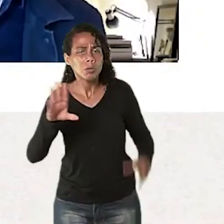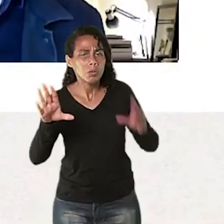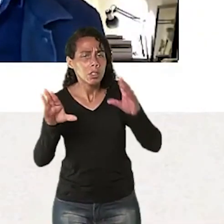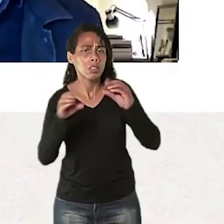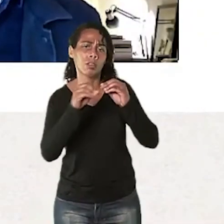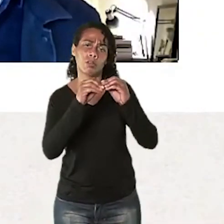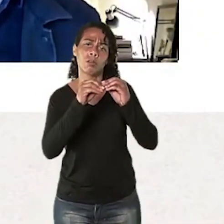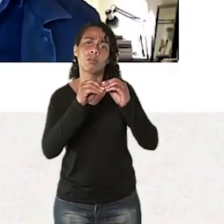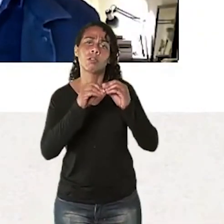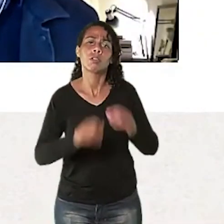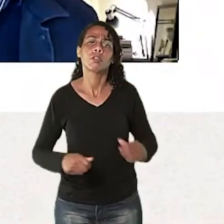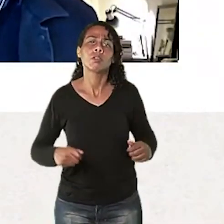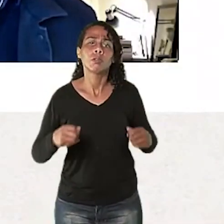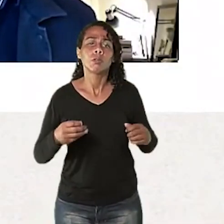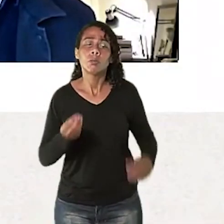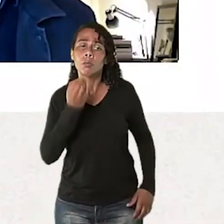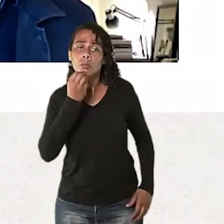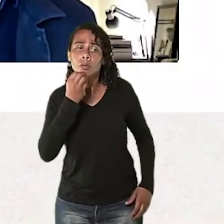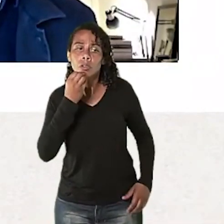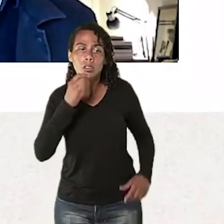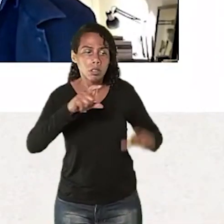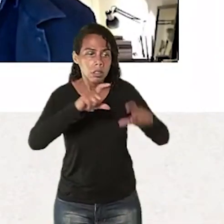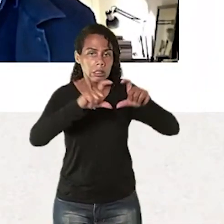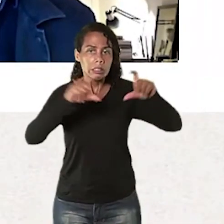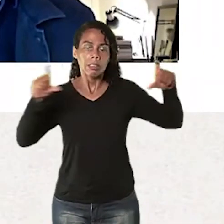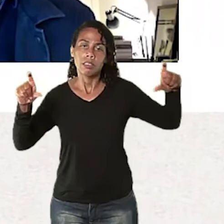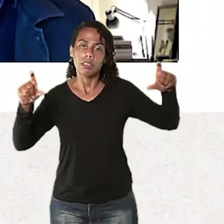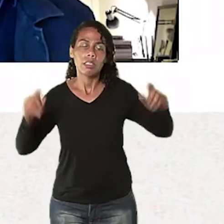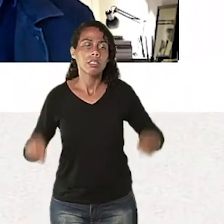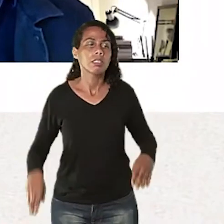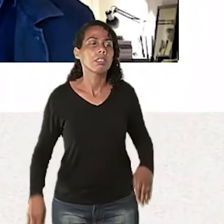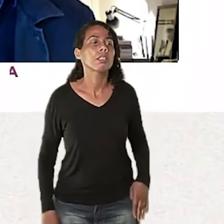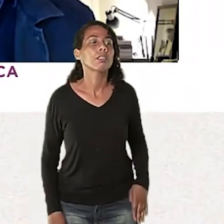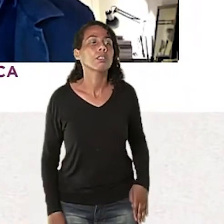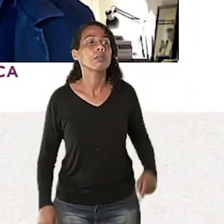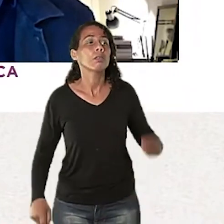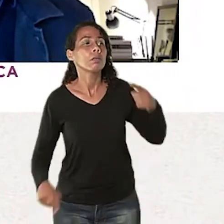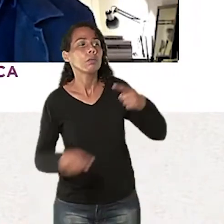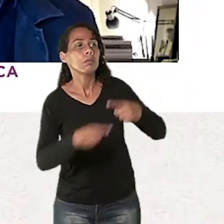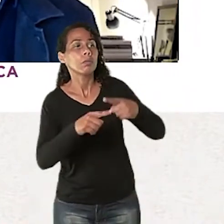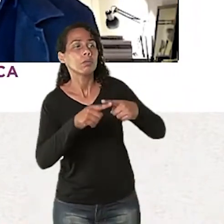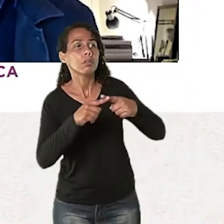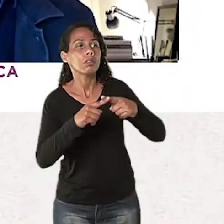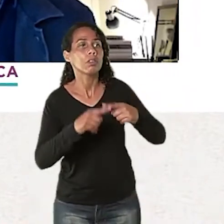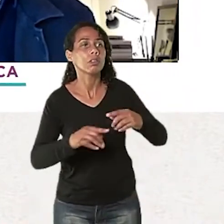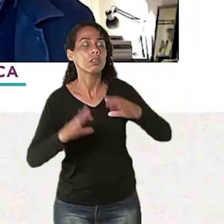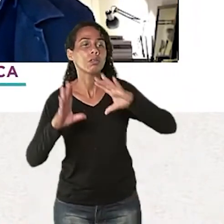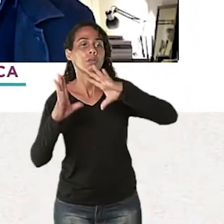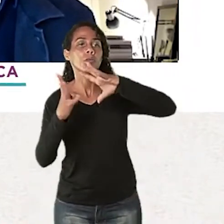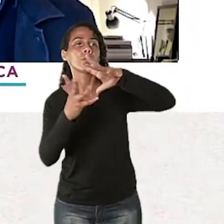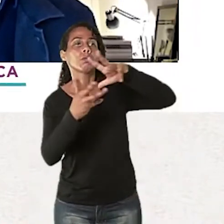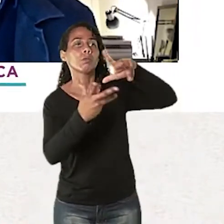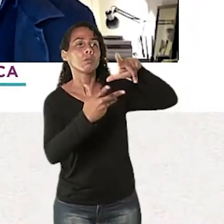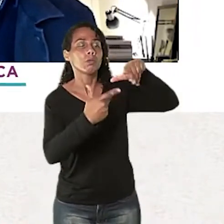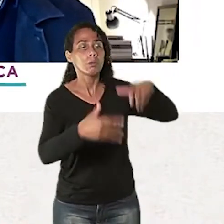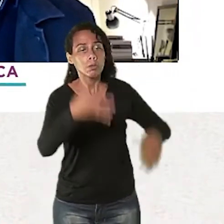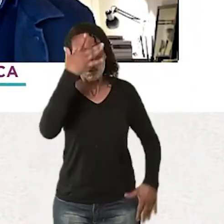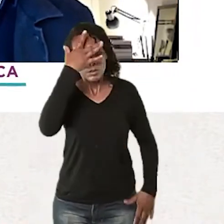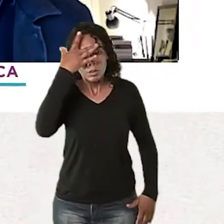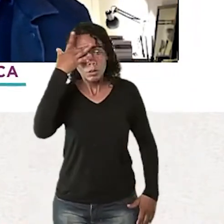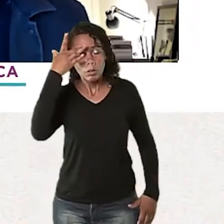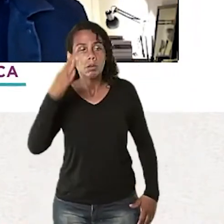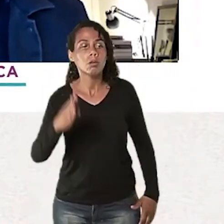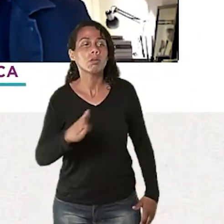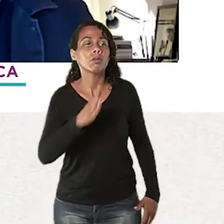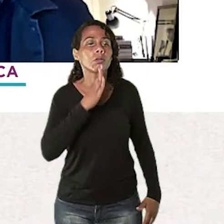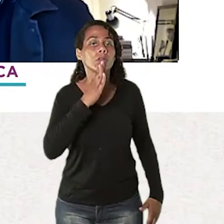as pessoas não sabem falar João, né? No mundo. João? Fala João? Fala Jal, Jó. Aí eu